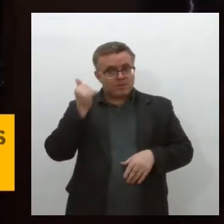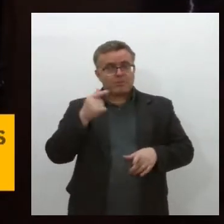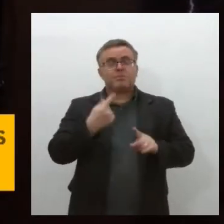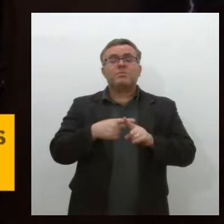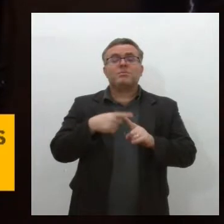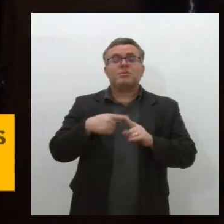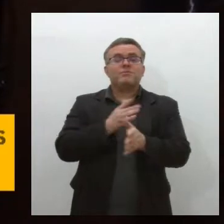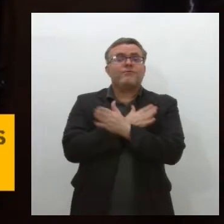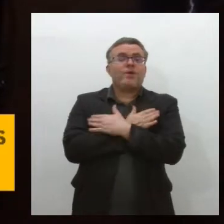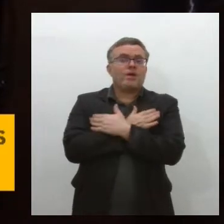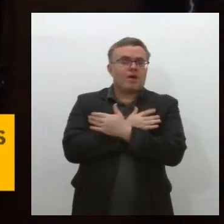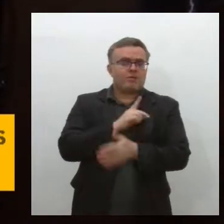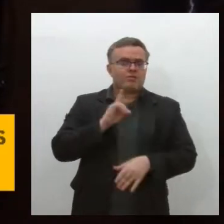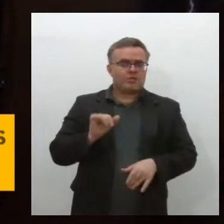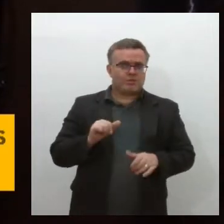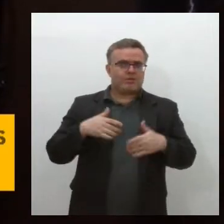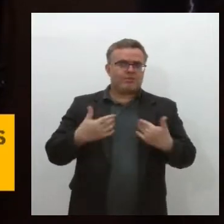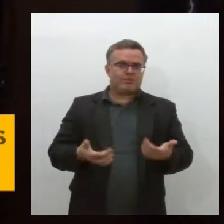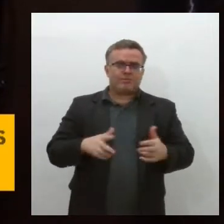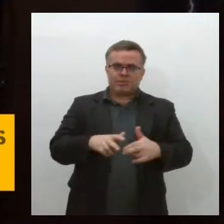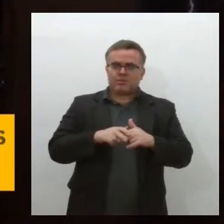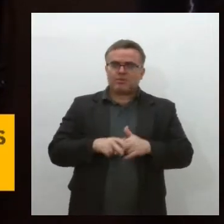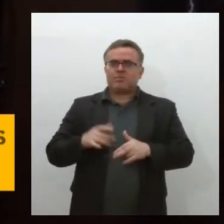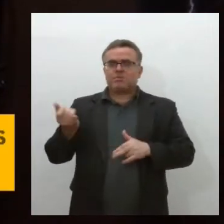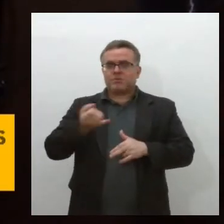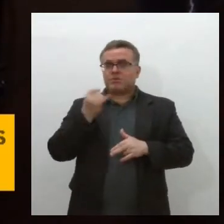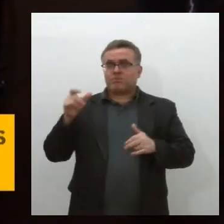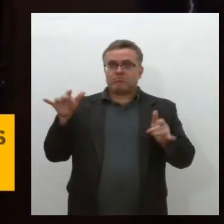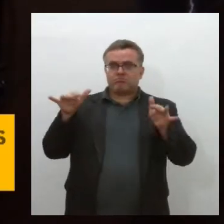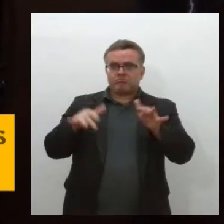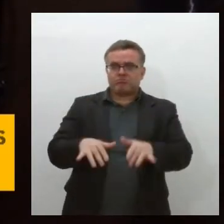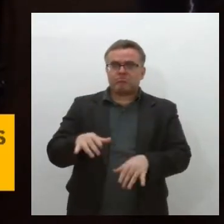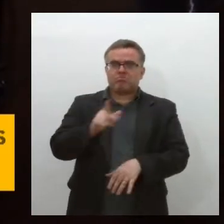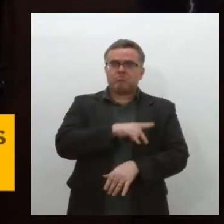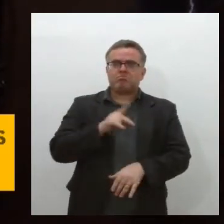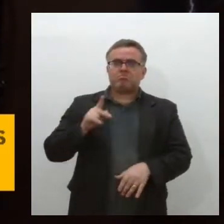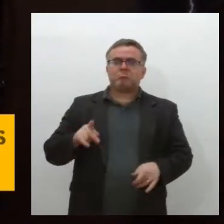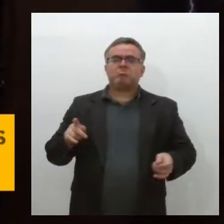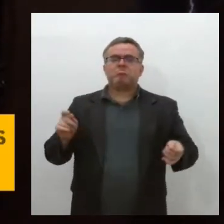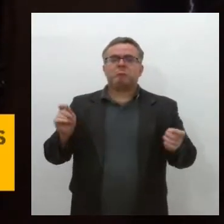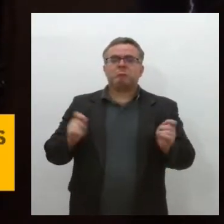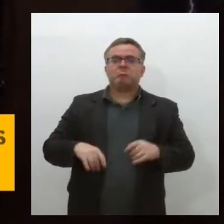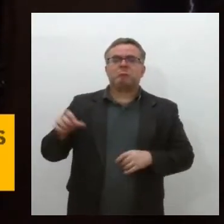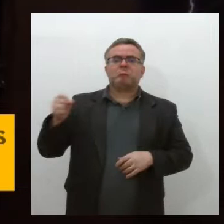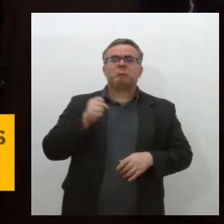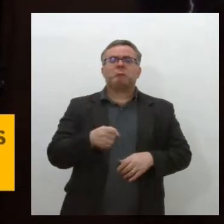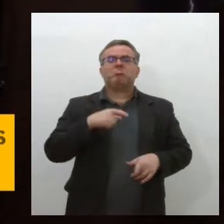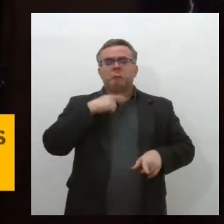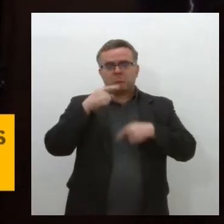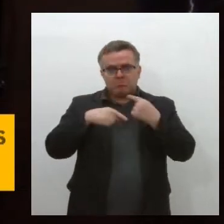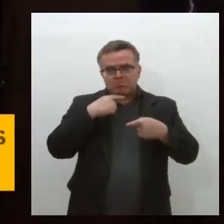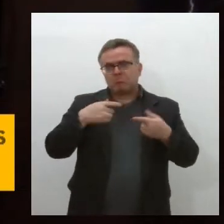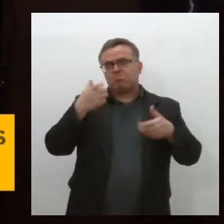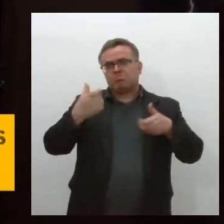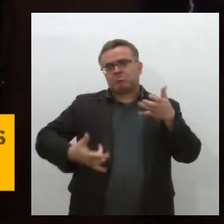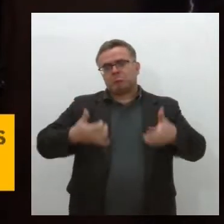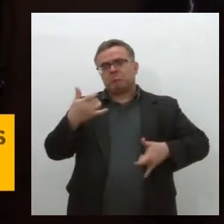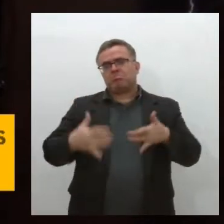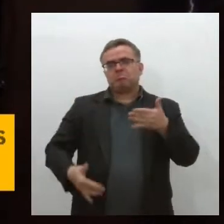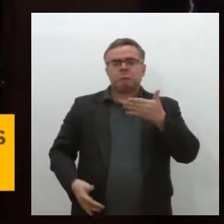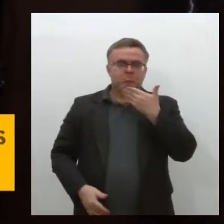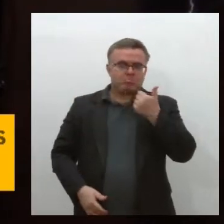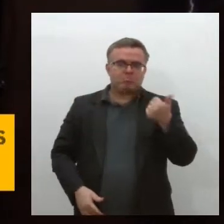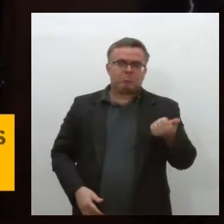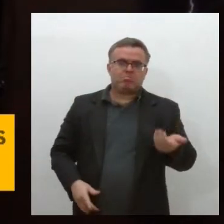gente é muito importante trazer eles para cá, trazer uma professora que esteja capacitada para tirar dúvida, para que eles conheçam de fato como foi